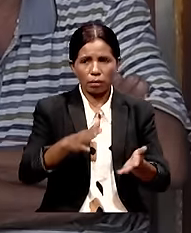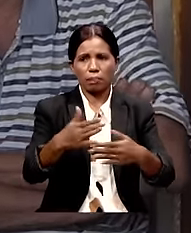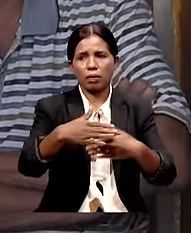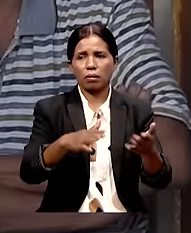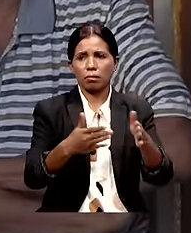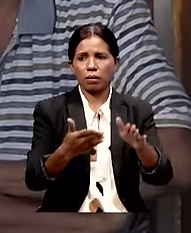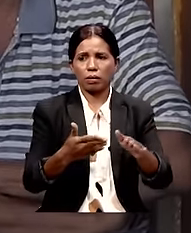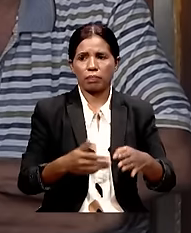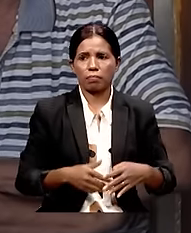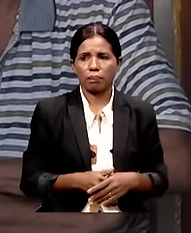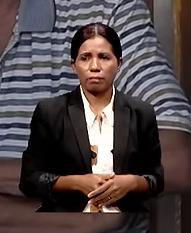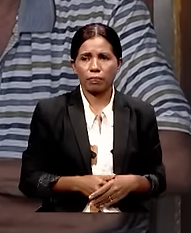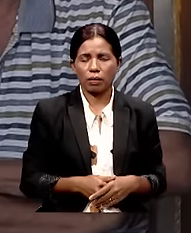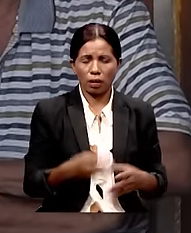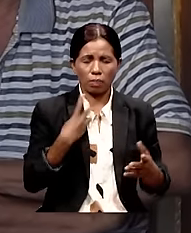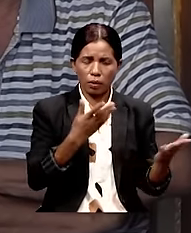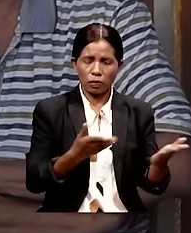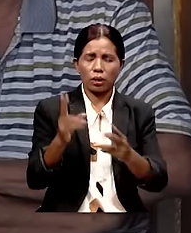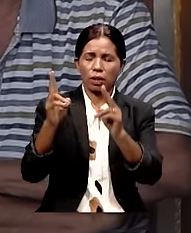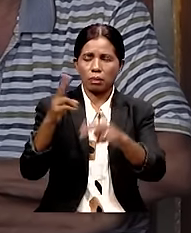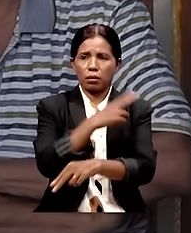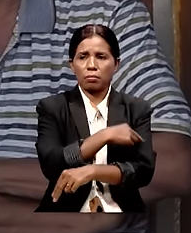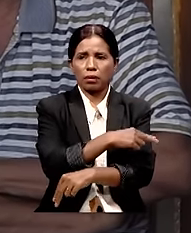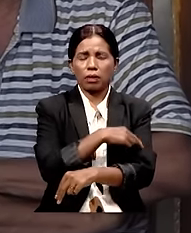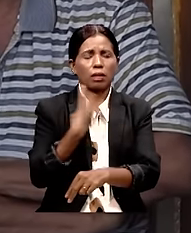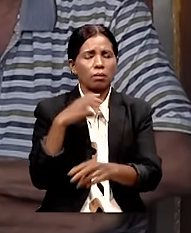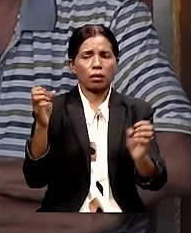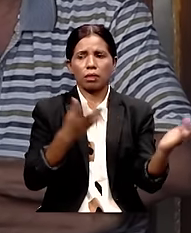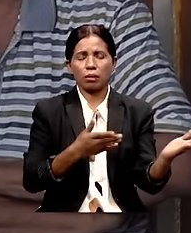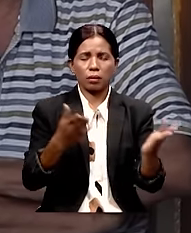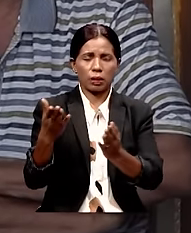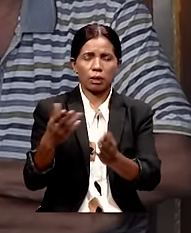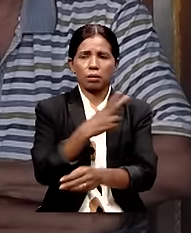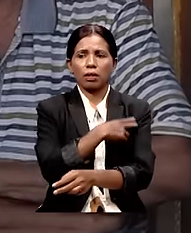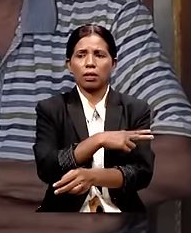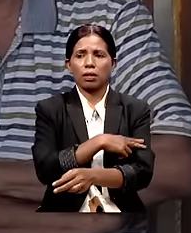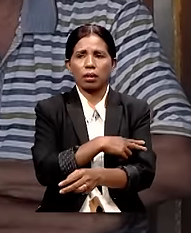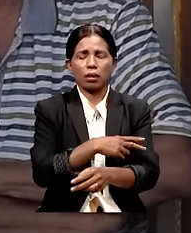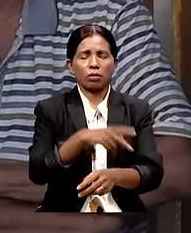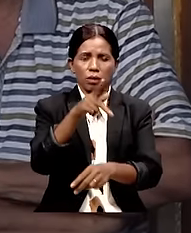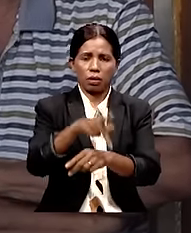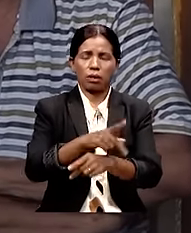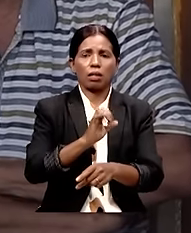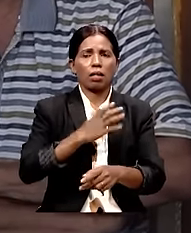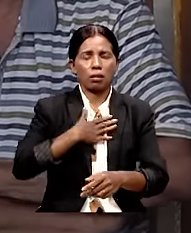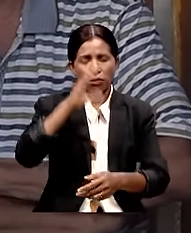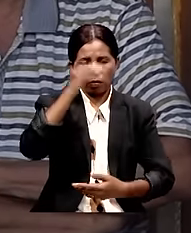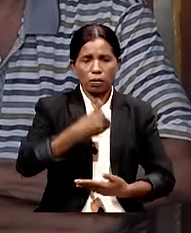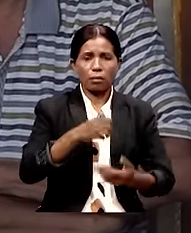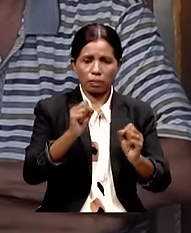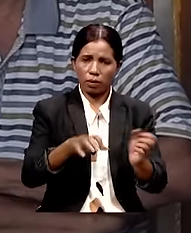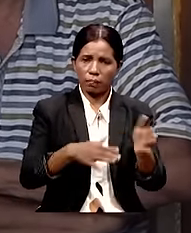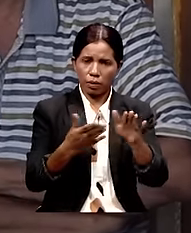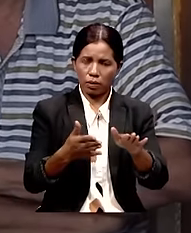O kalang labar ni atu mate. Sorte am lur na lagi hospital. Se ami la lur bu hospital o karane bele mate. Tambe dan ne